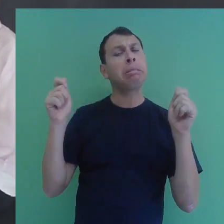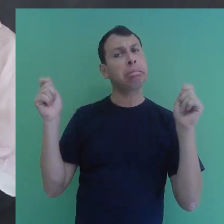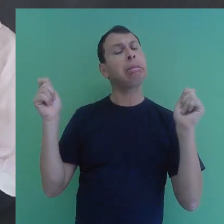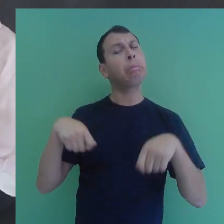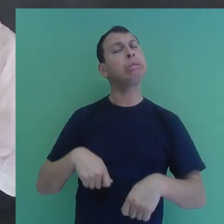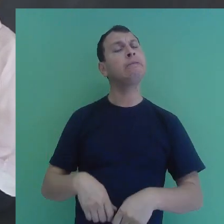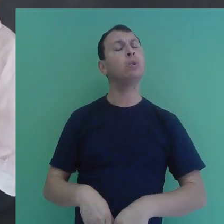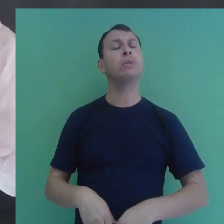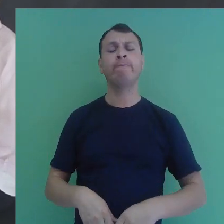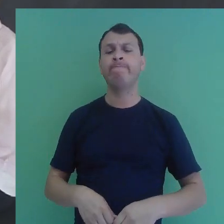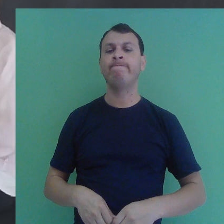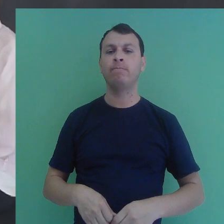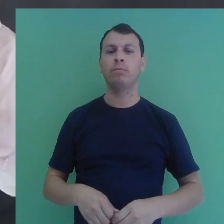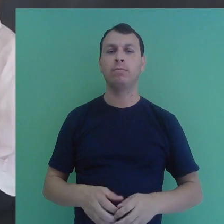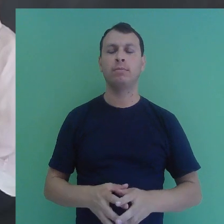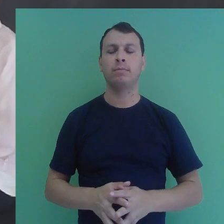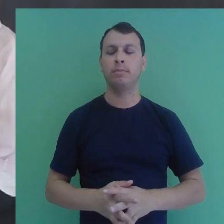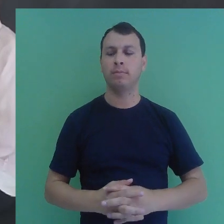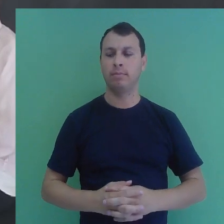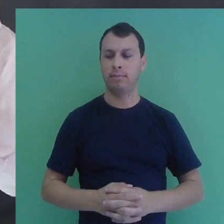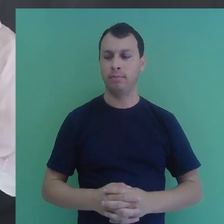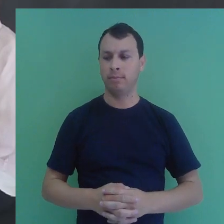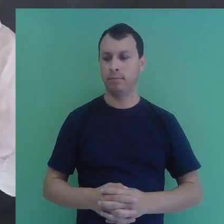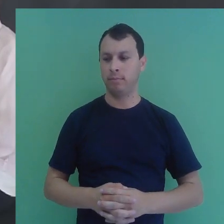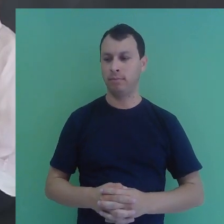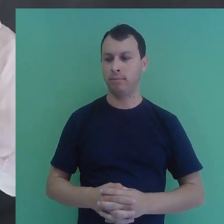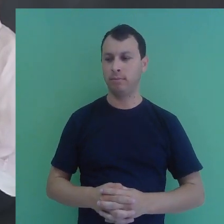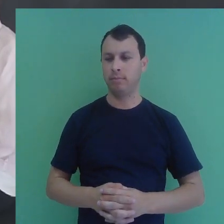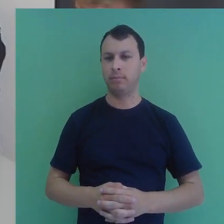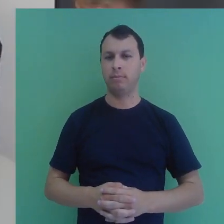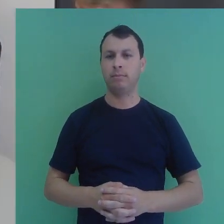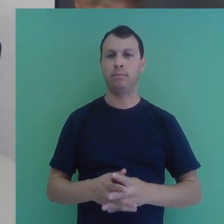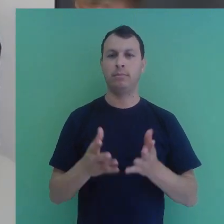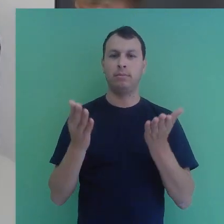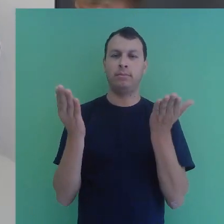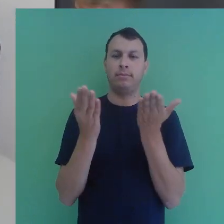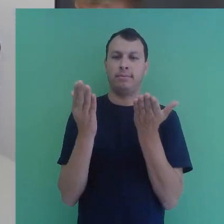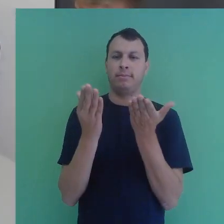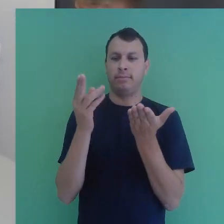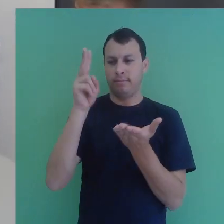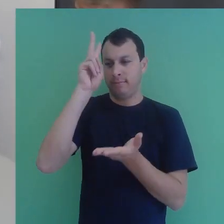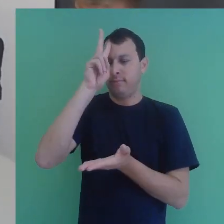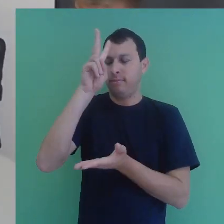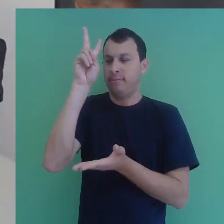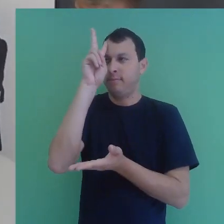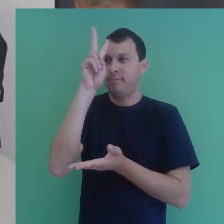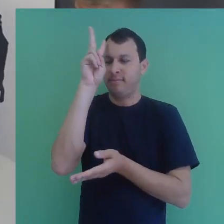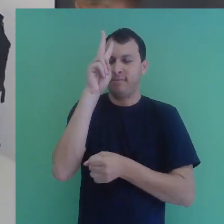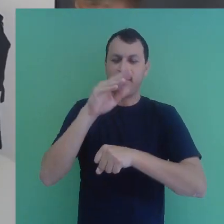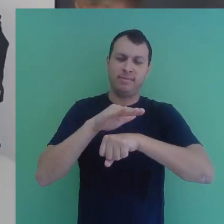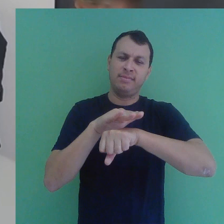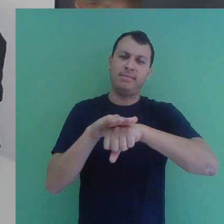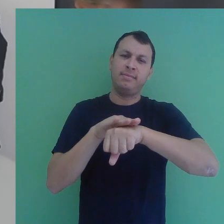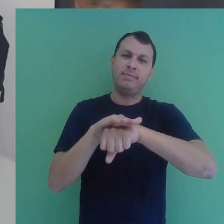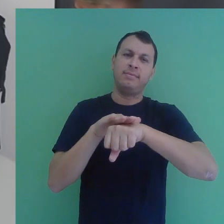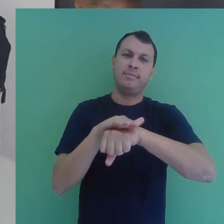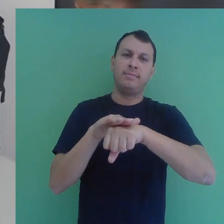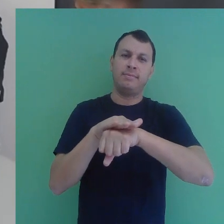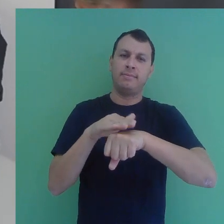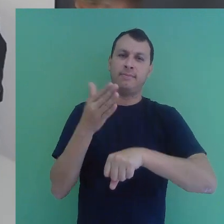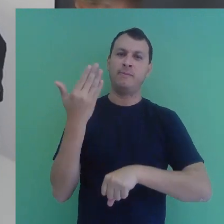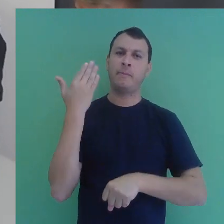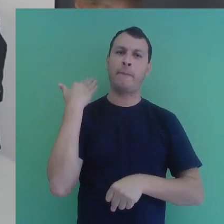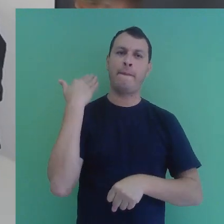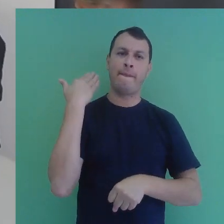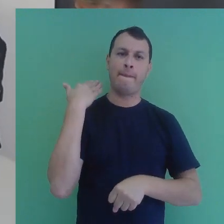ela ainda assim é possível. Bom, agora eu me lembrei, quando você estava falando, de uma coisa que você tinha comentado com a